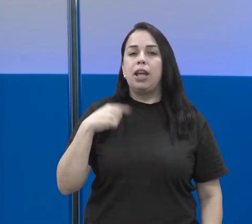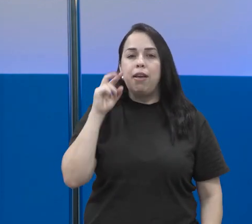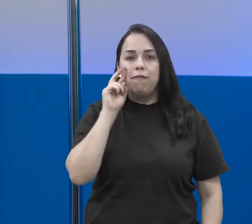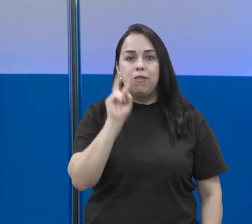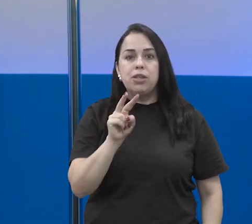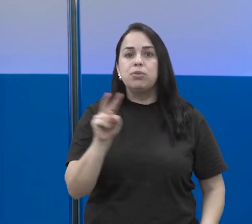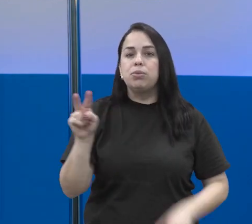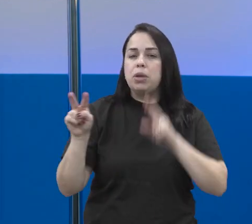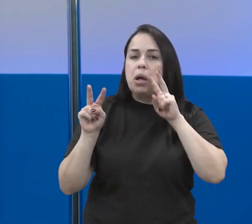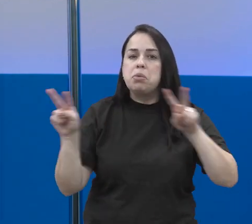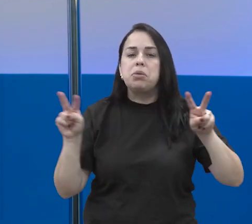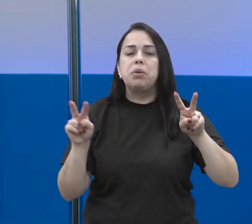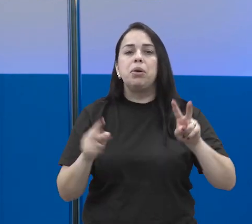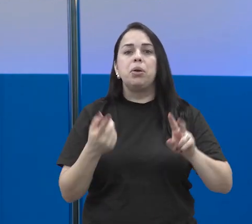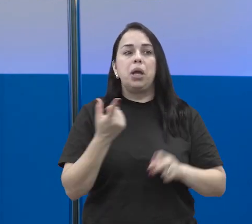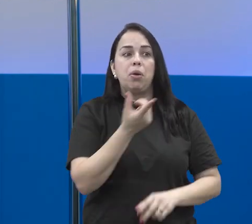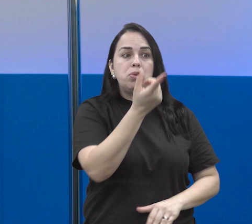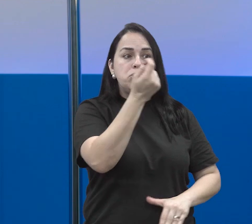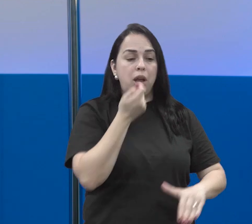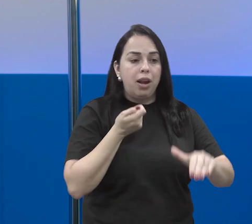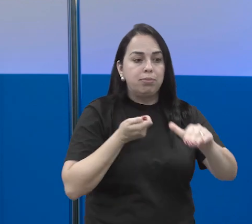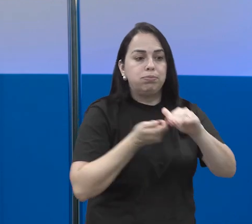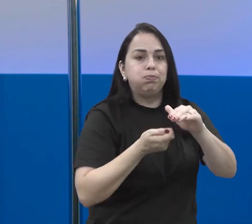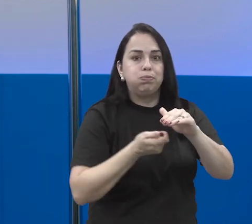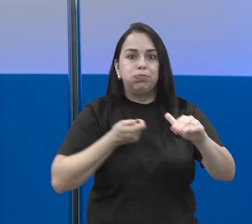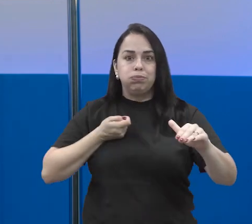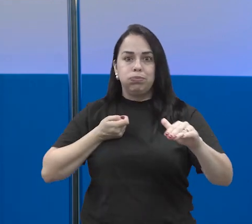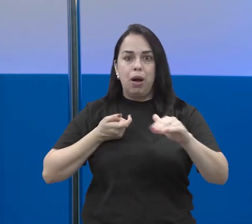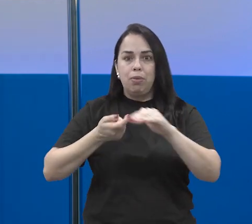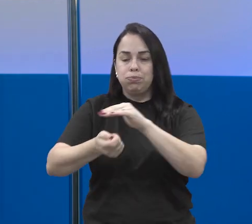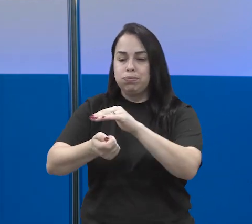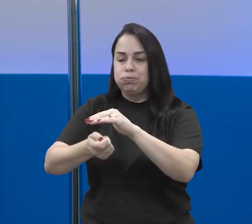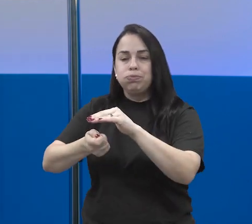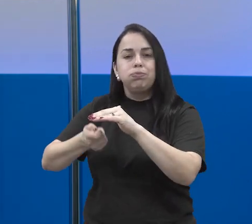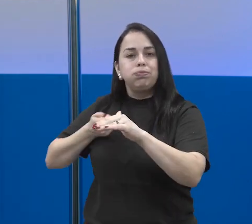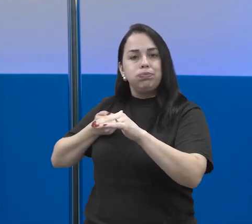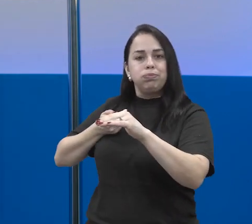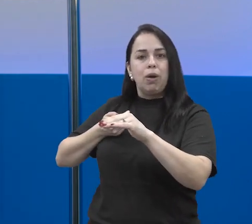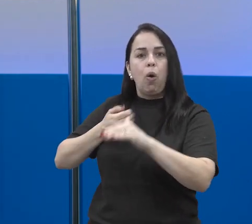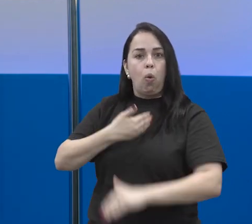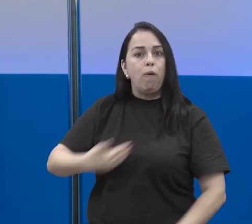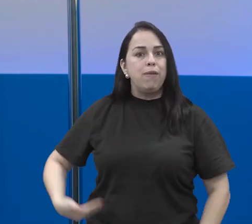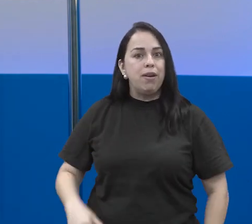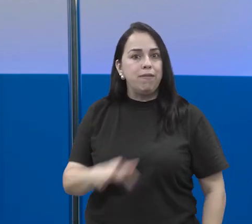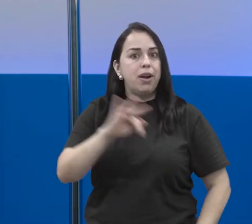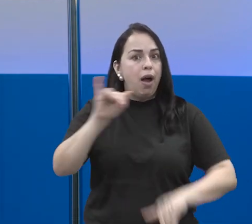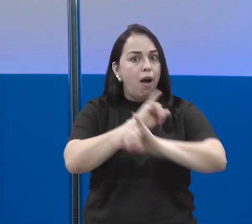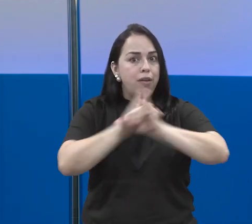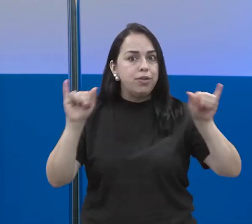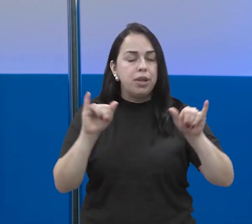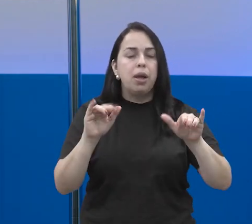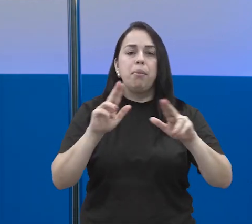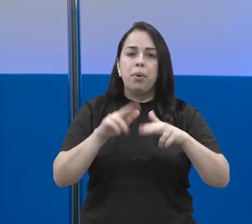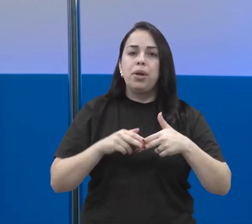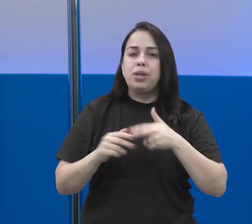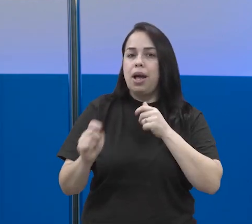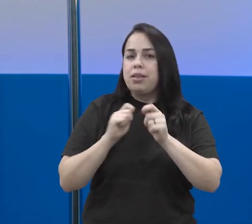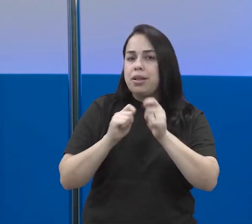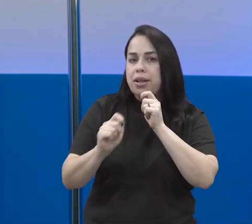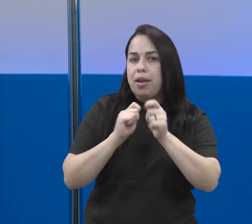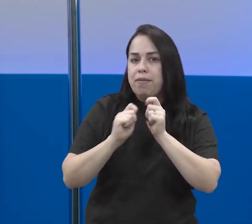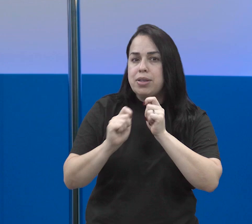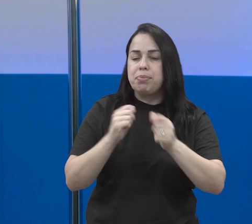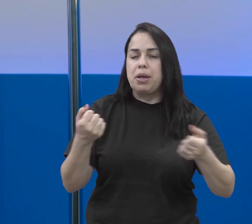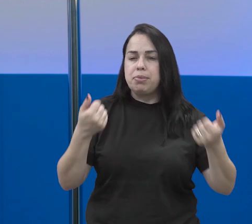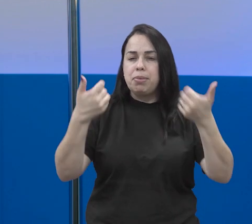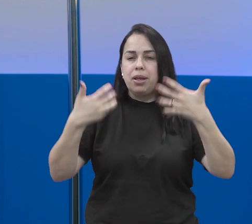do pacote de corte de gastos públicos anunciados pelo governo, né? E agora a gente abre espaço aqui no Boletim para falar